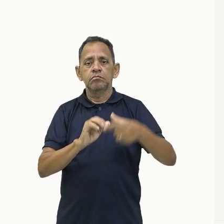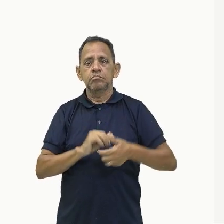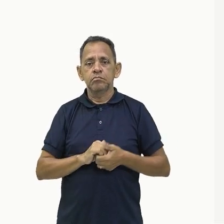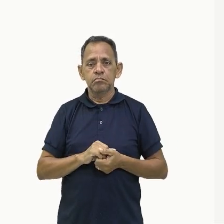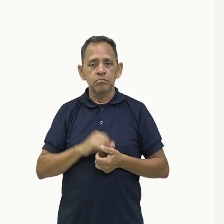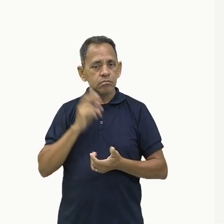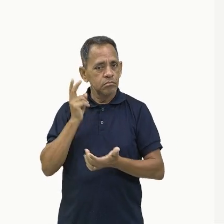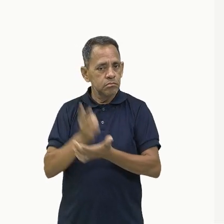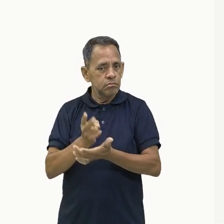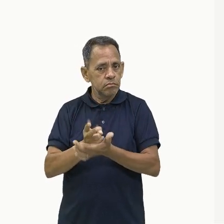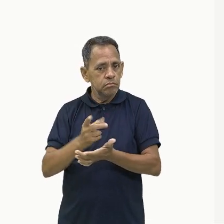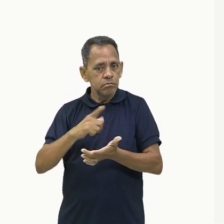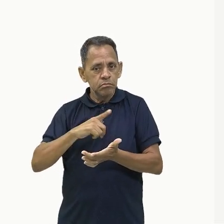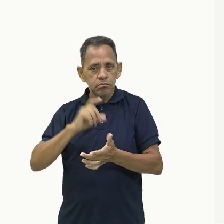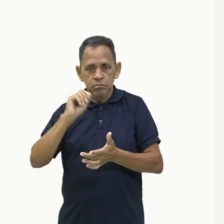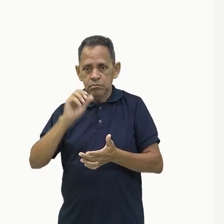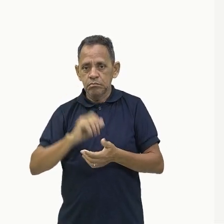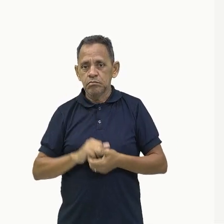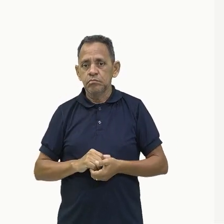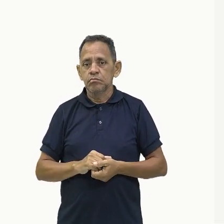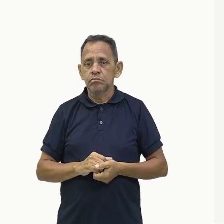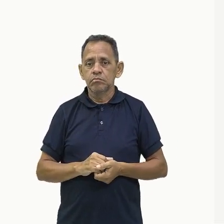gente tiver